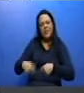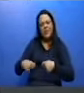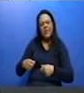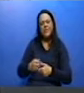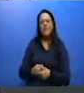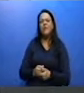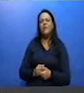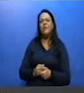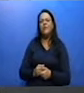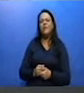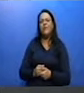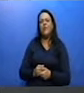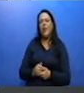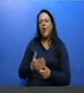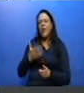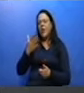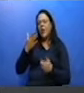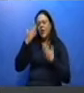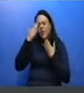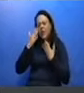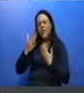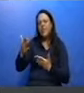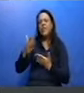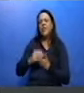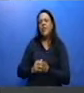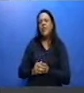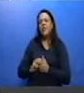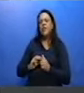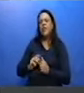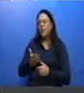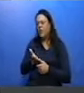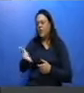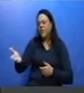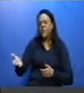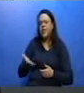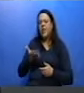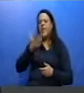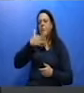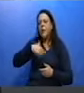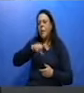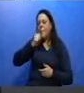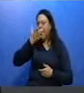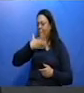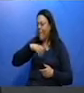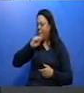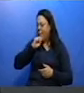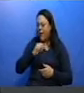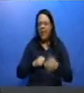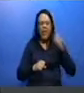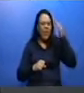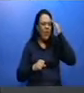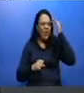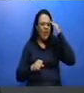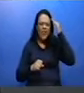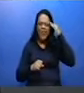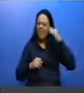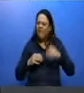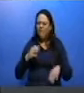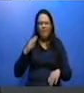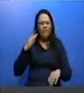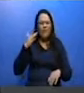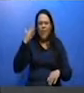possível. Tá? Então eu agradeço todos. Sei que não está sendo fácil. Não está sendo fácil para